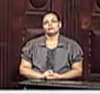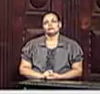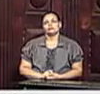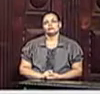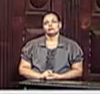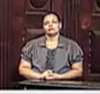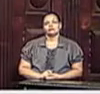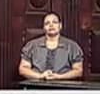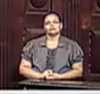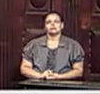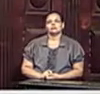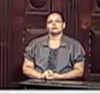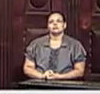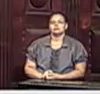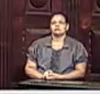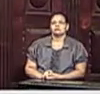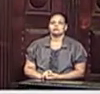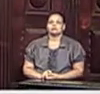Coronel Castanheira